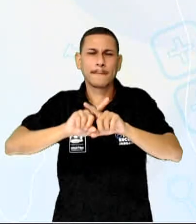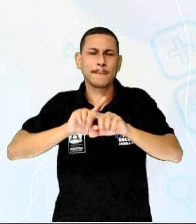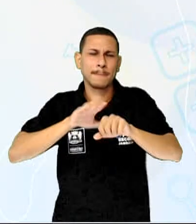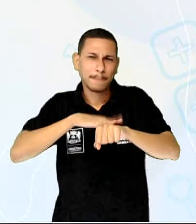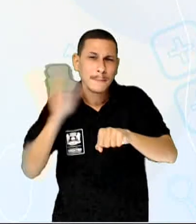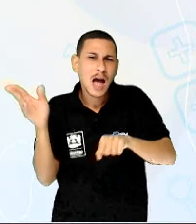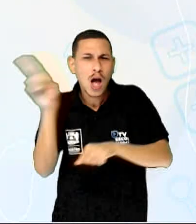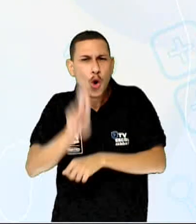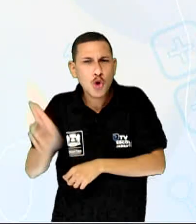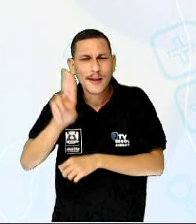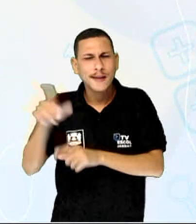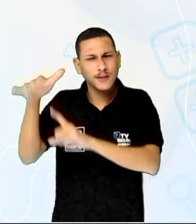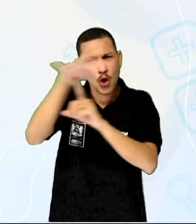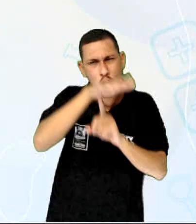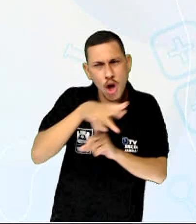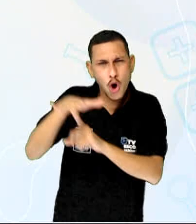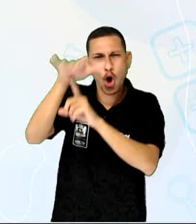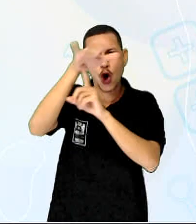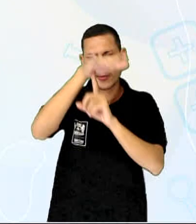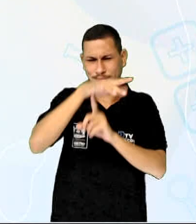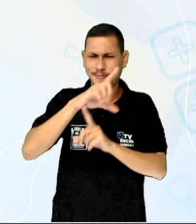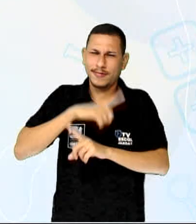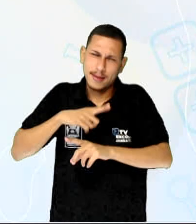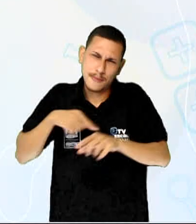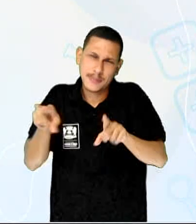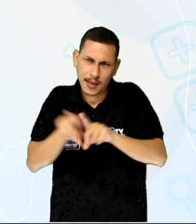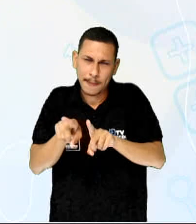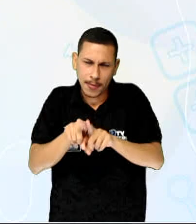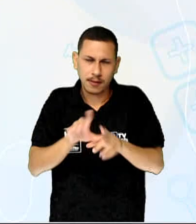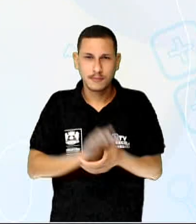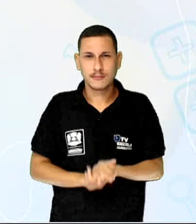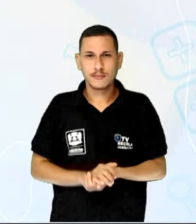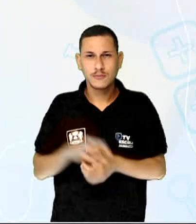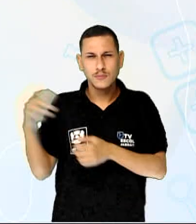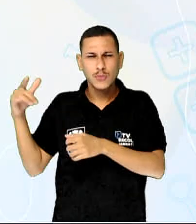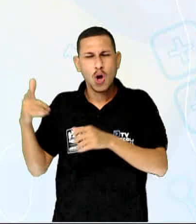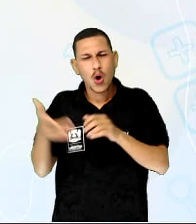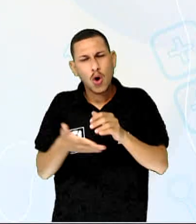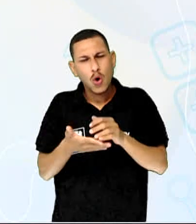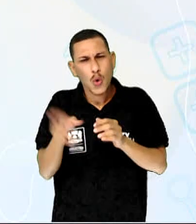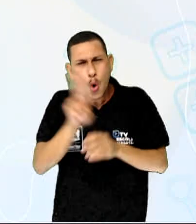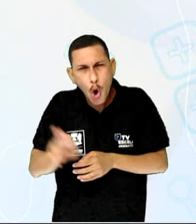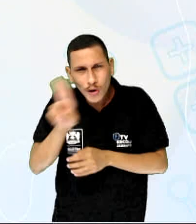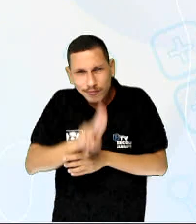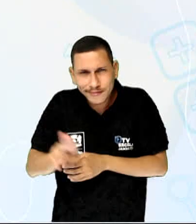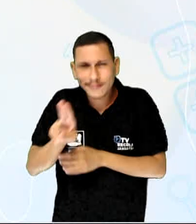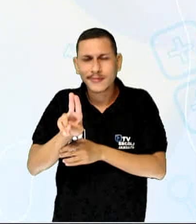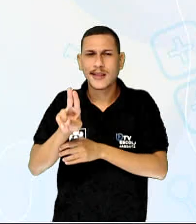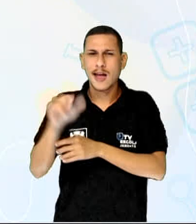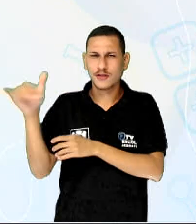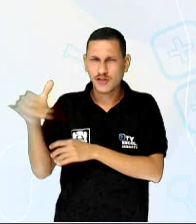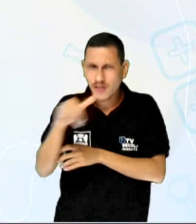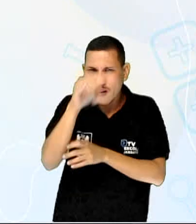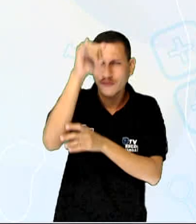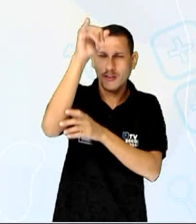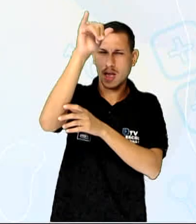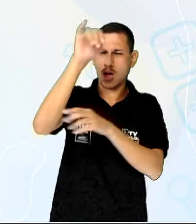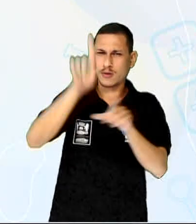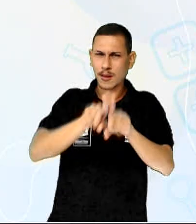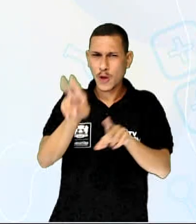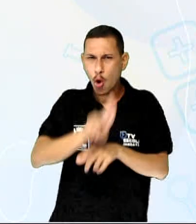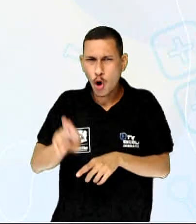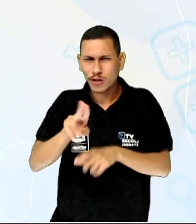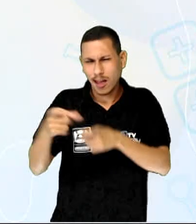os helicópteros e os balões. O avião foi muito utilizado na guerra e posteriormente começou a ser usado